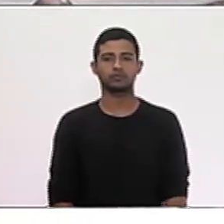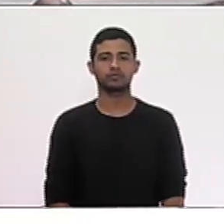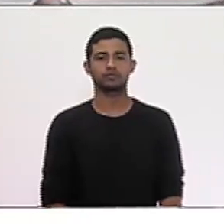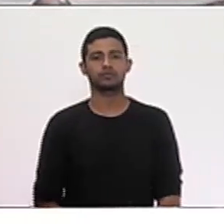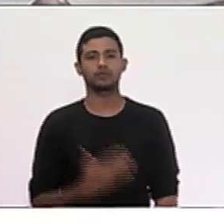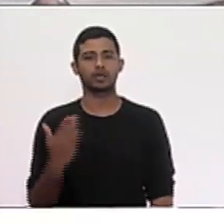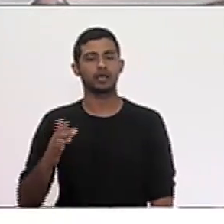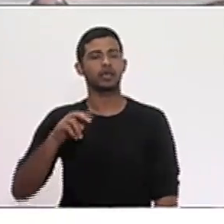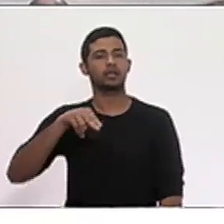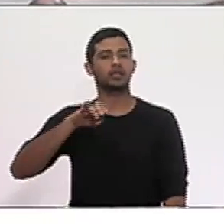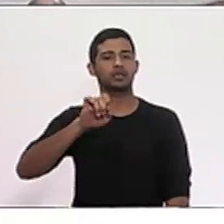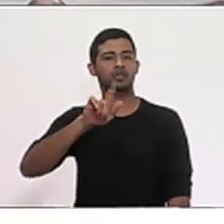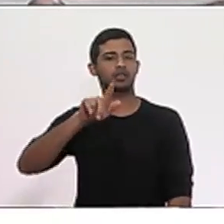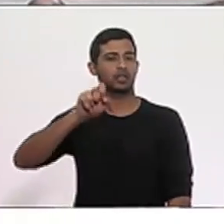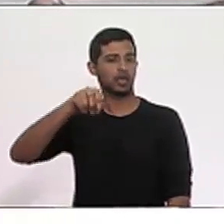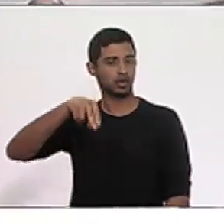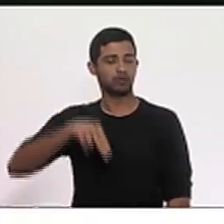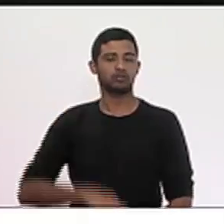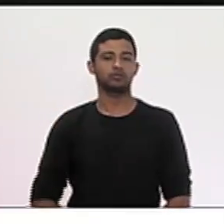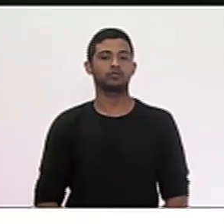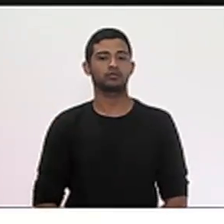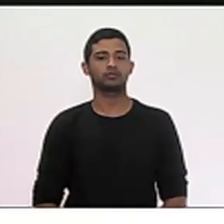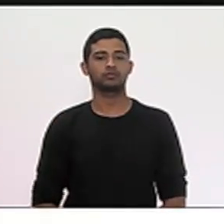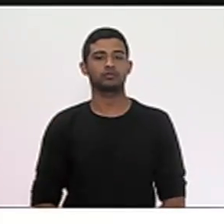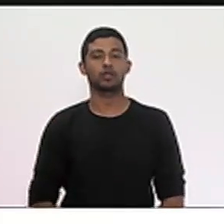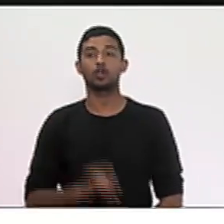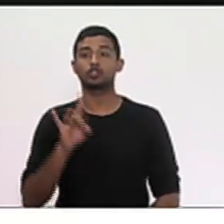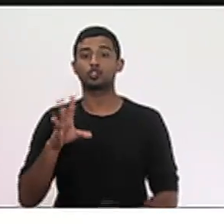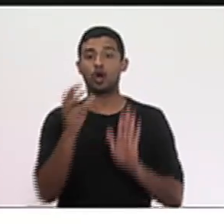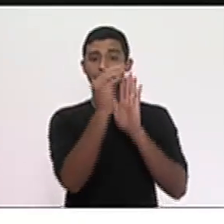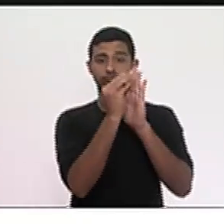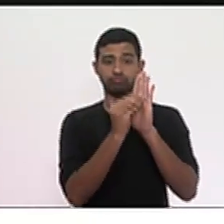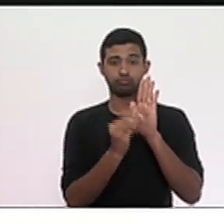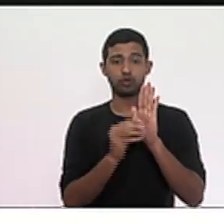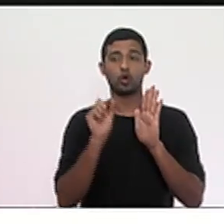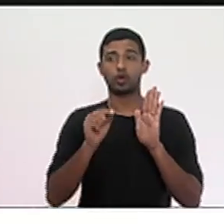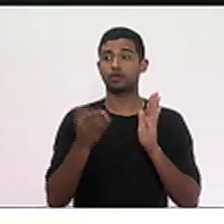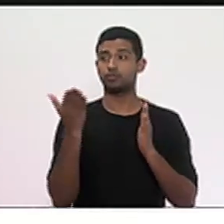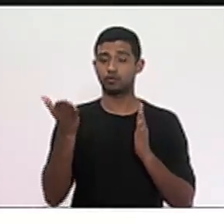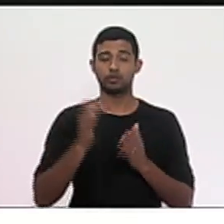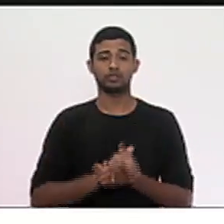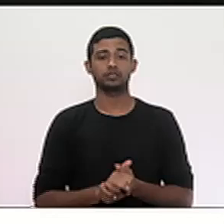Doutor Nelson Reis, deixar registrado que o